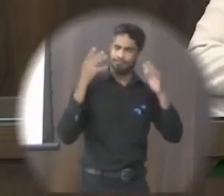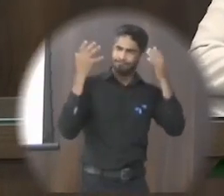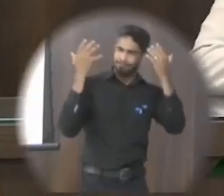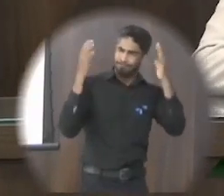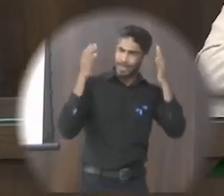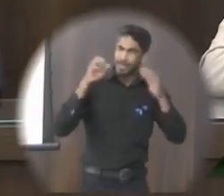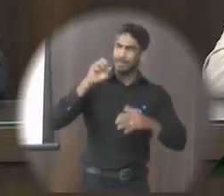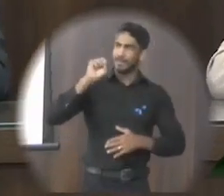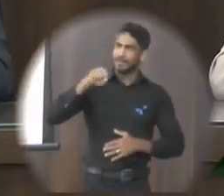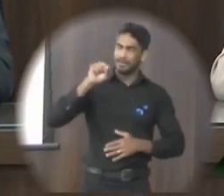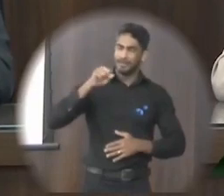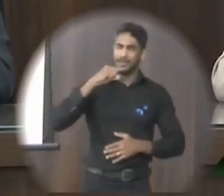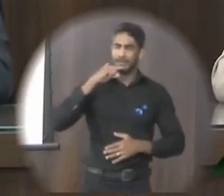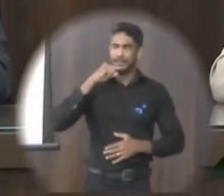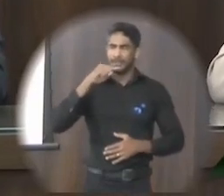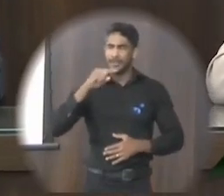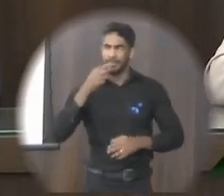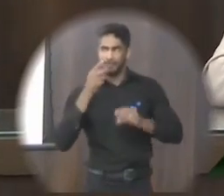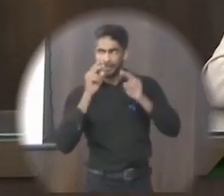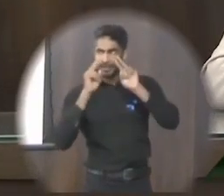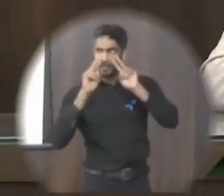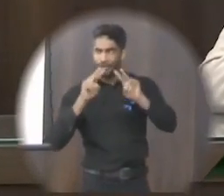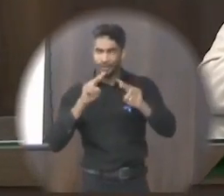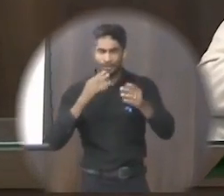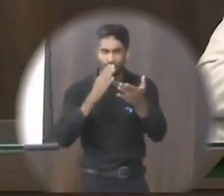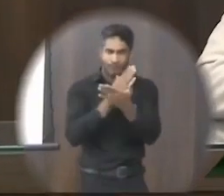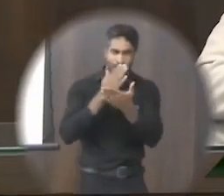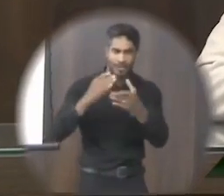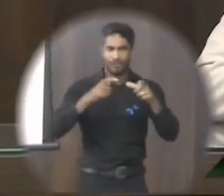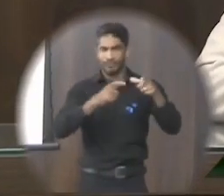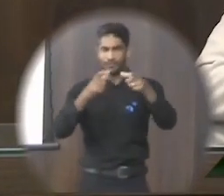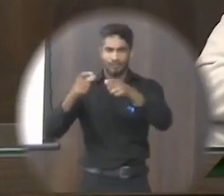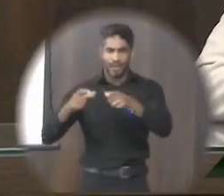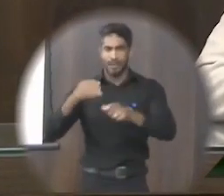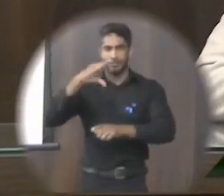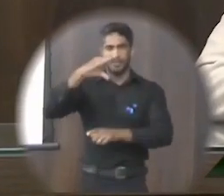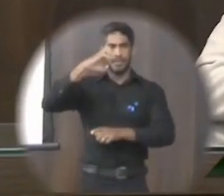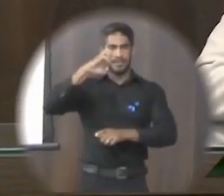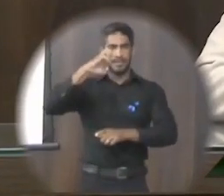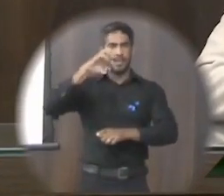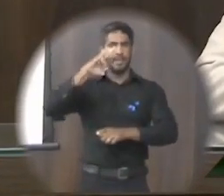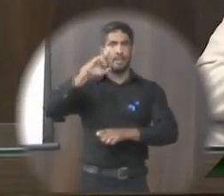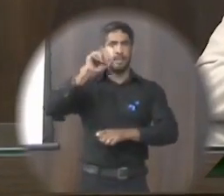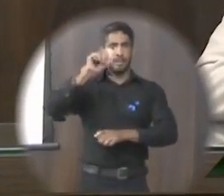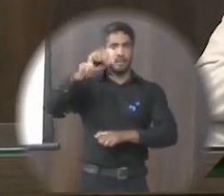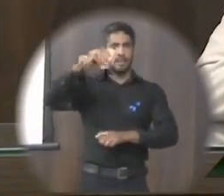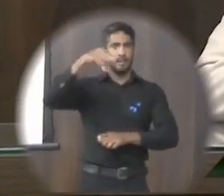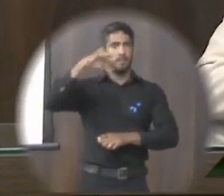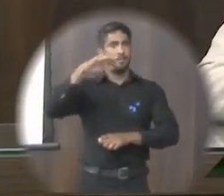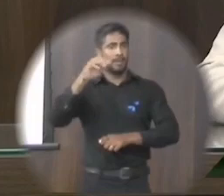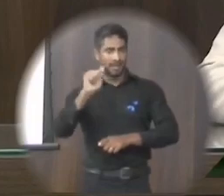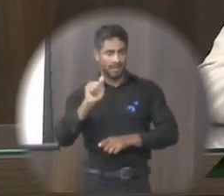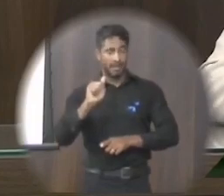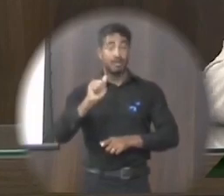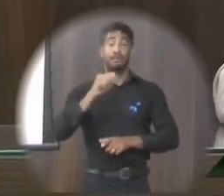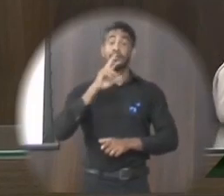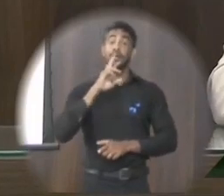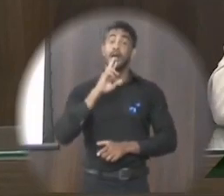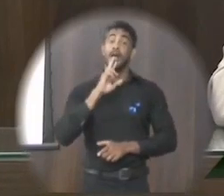também. Essa semana eu estive em alguns bairros, inclusive o bairro Cerâmica, e foi uma das